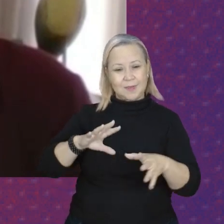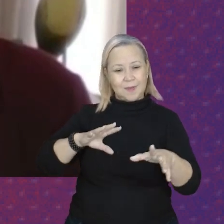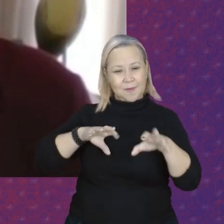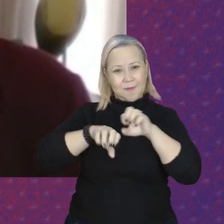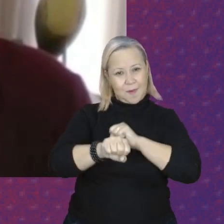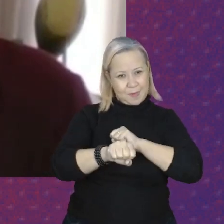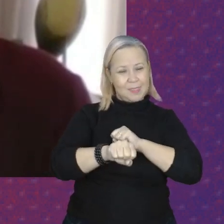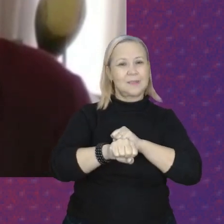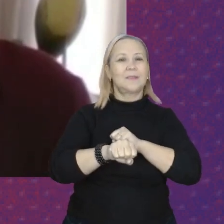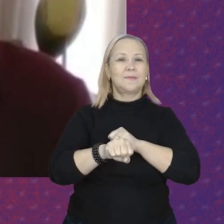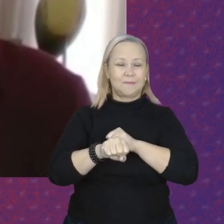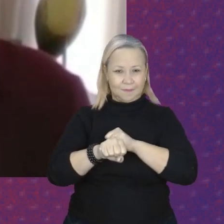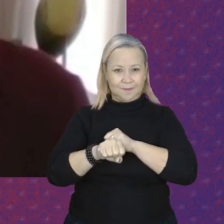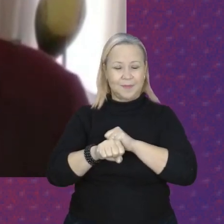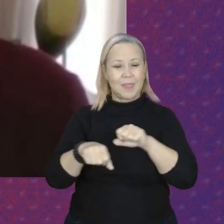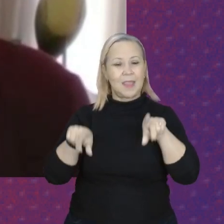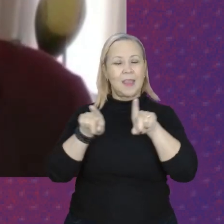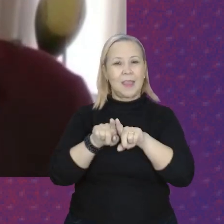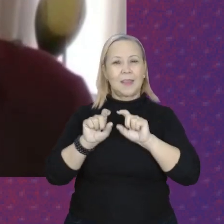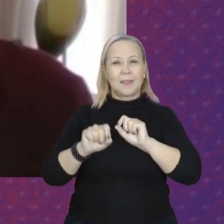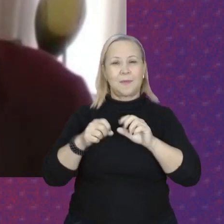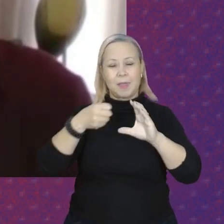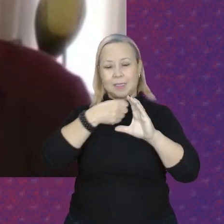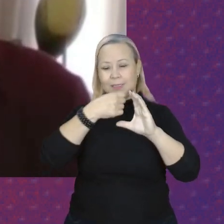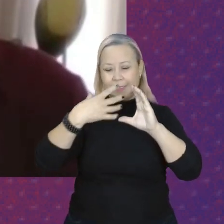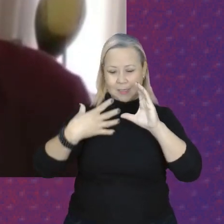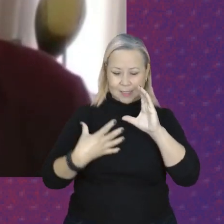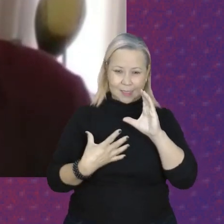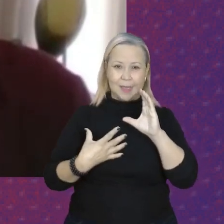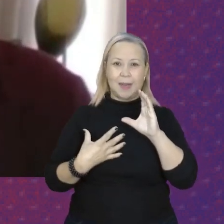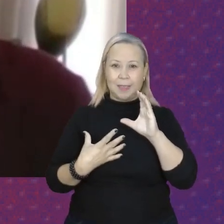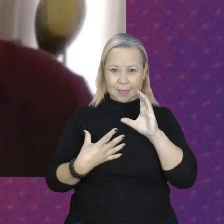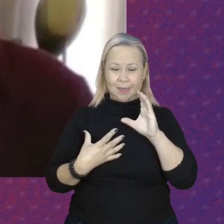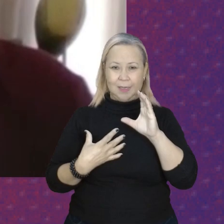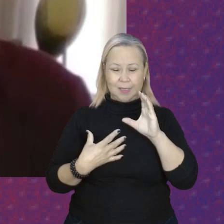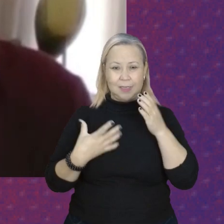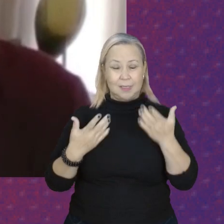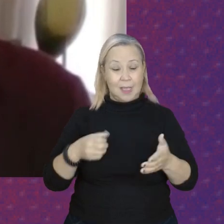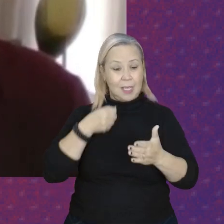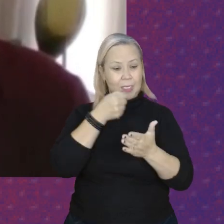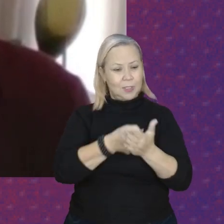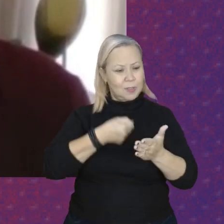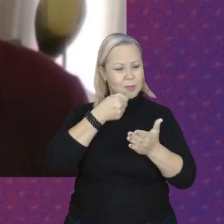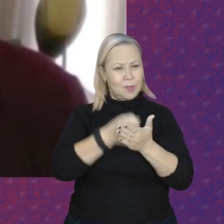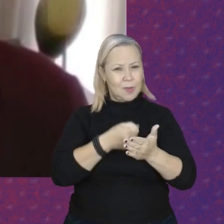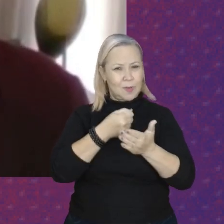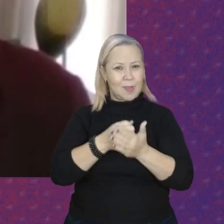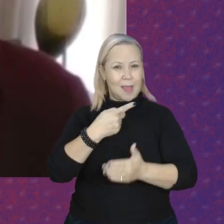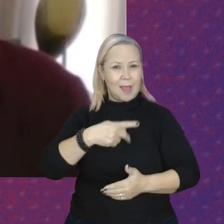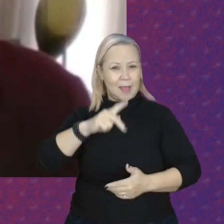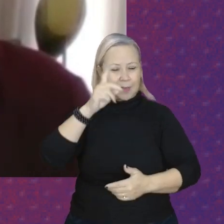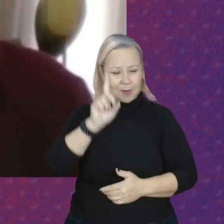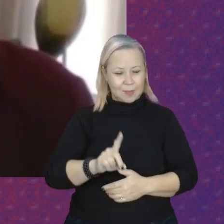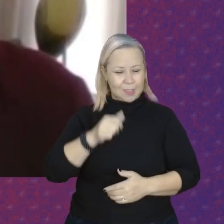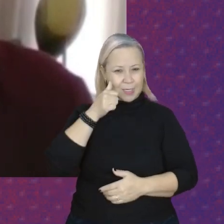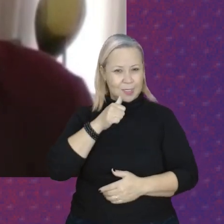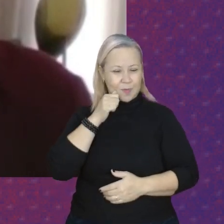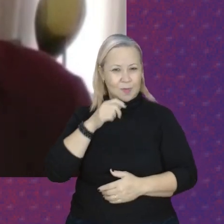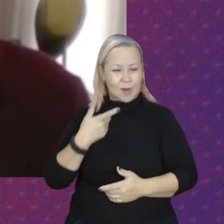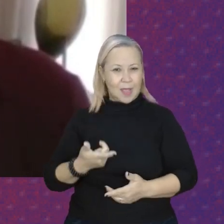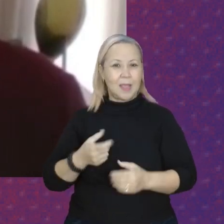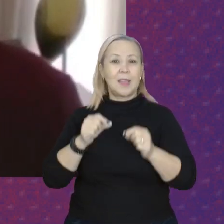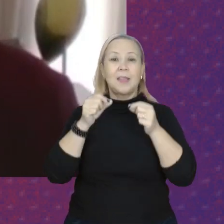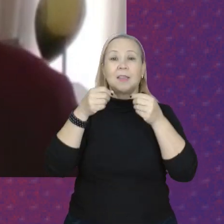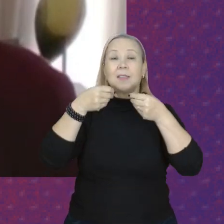formação também essa característica, né, de lutar por seus direitos de mulher e de colocar